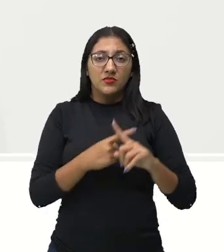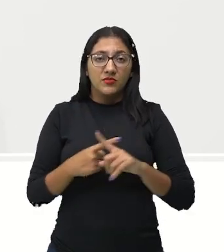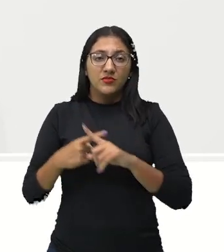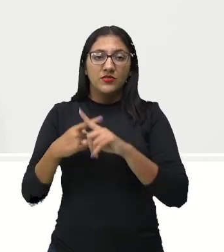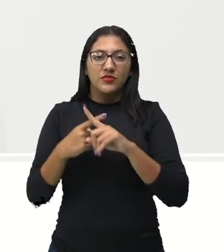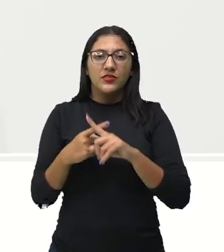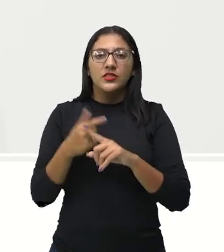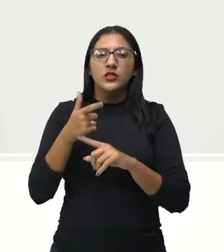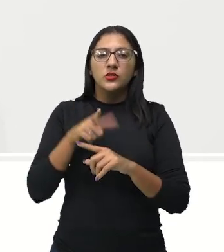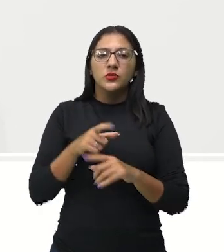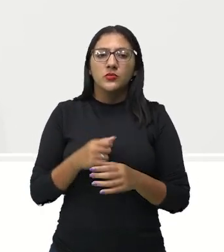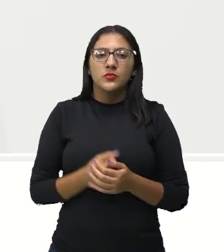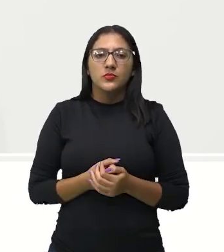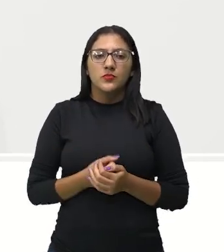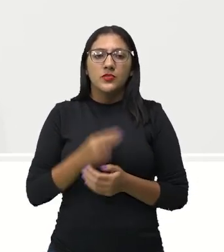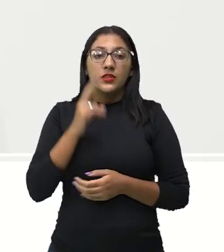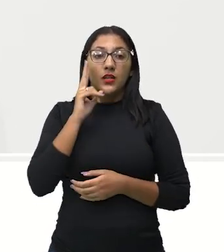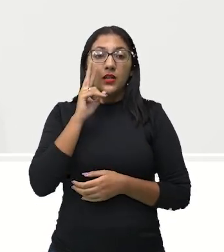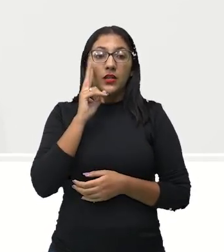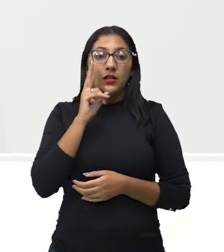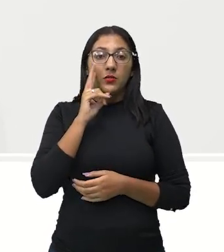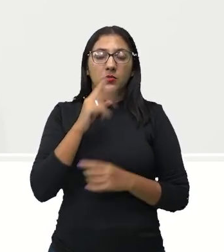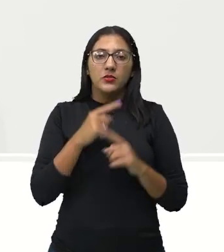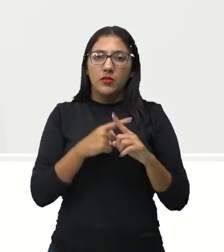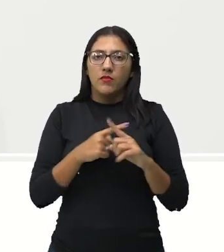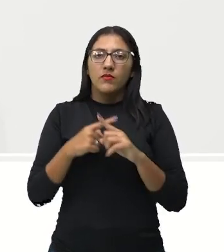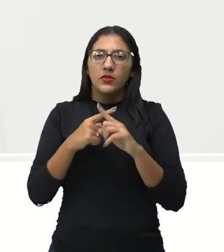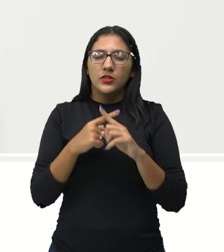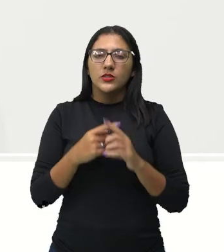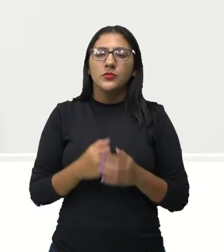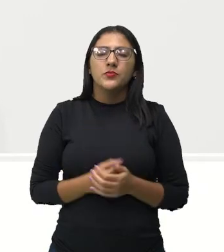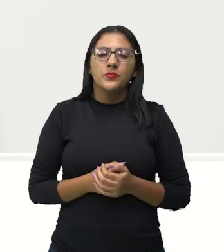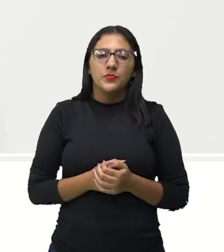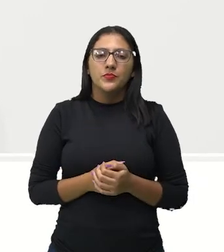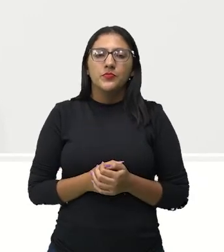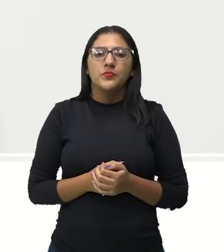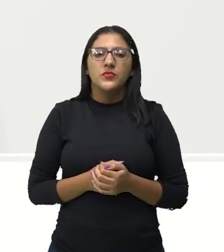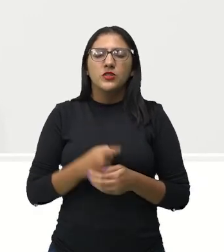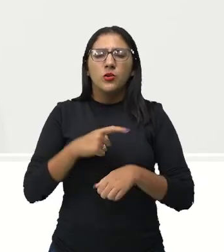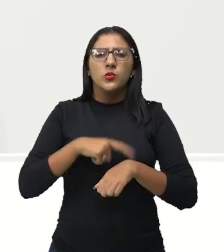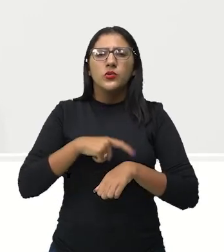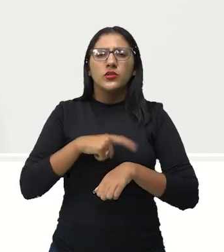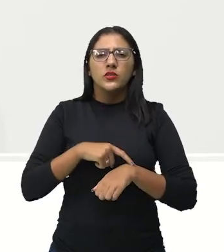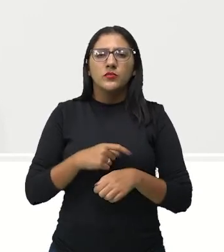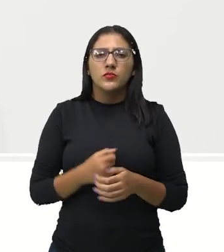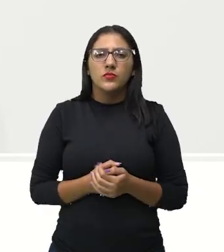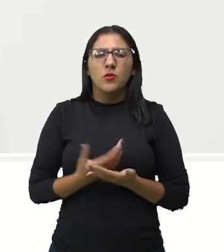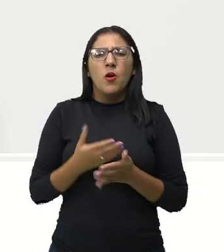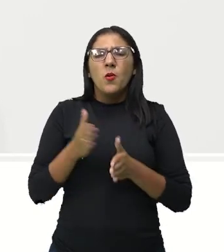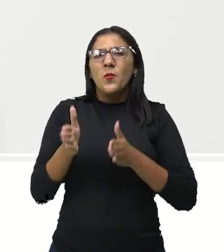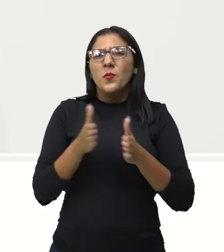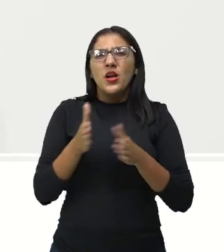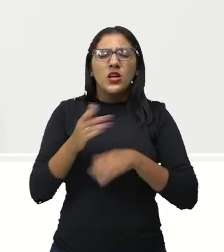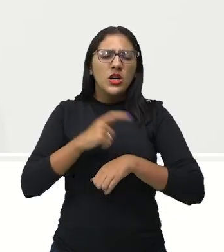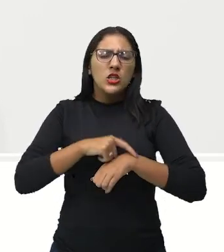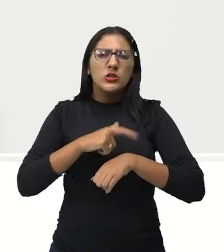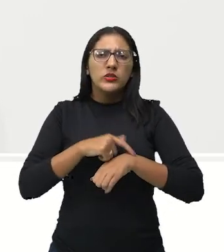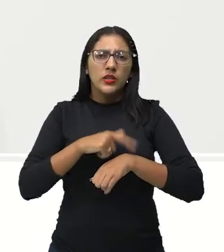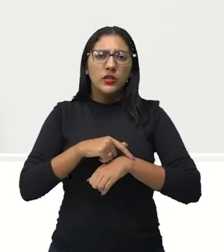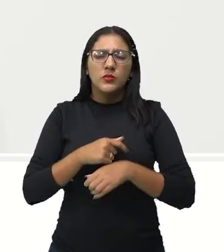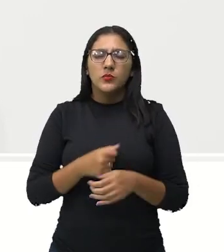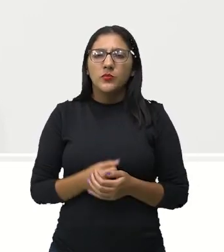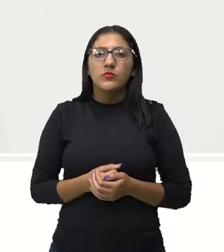Vezes, lembrando que aqui é vezes, vou fazer um pinguinho aqui para ficar legal. Vezes o tempo. Mas por quanto tempo esse dinheiro ficou